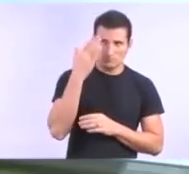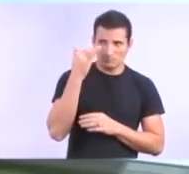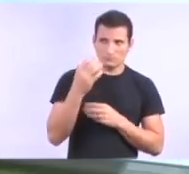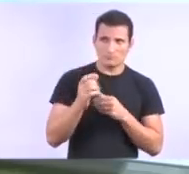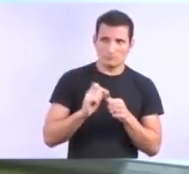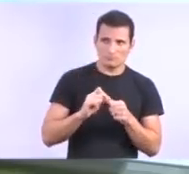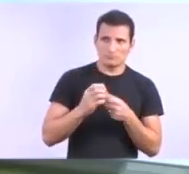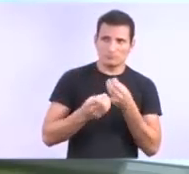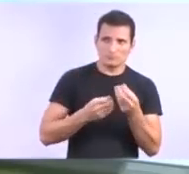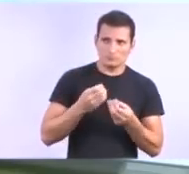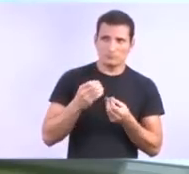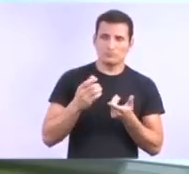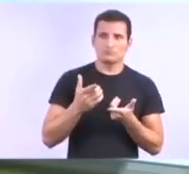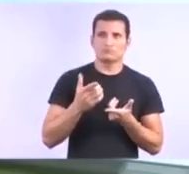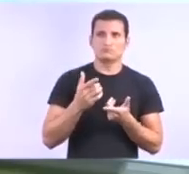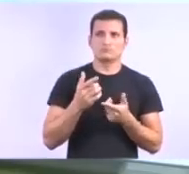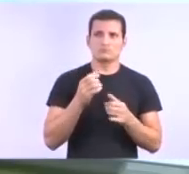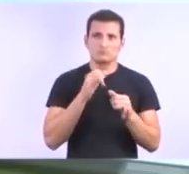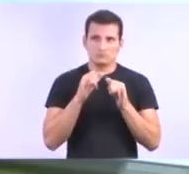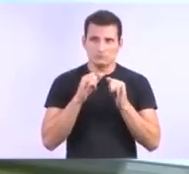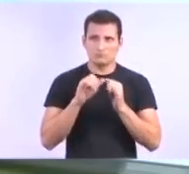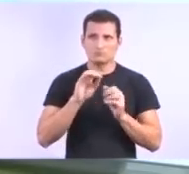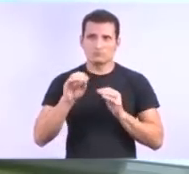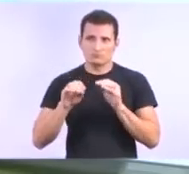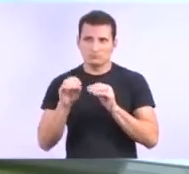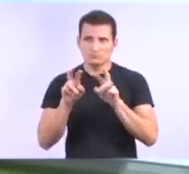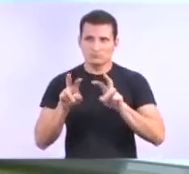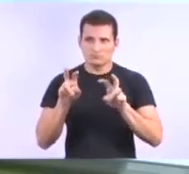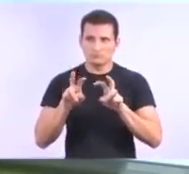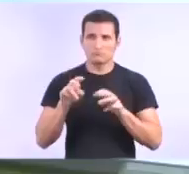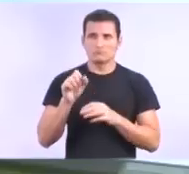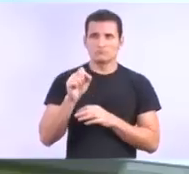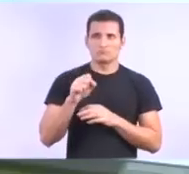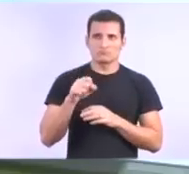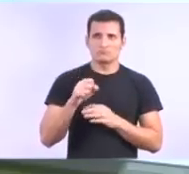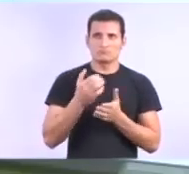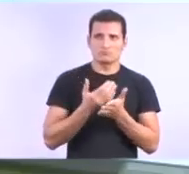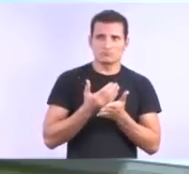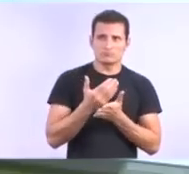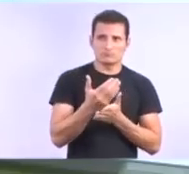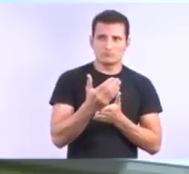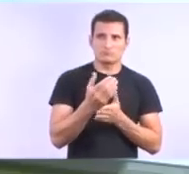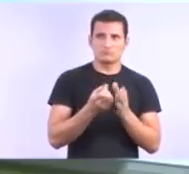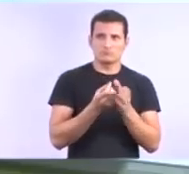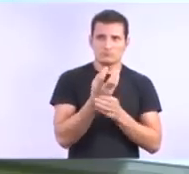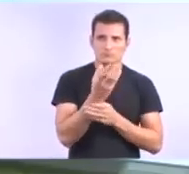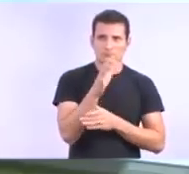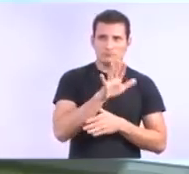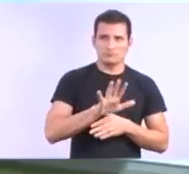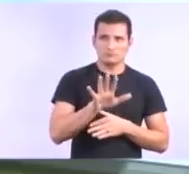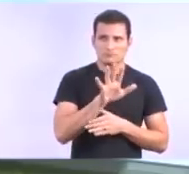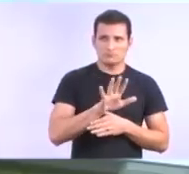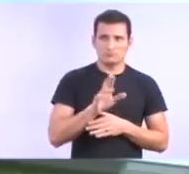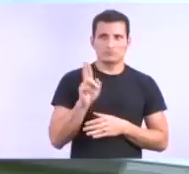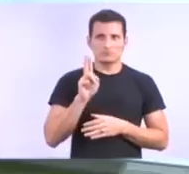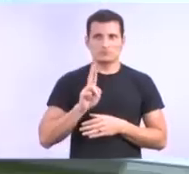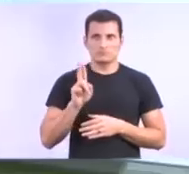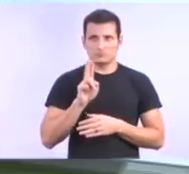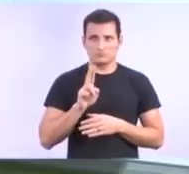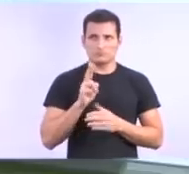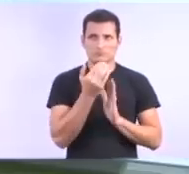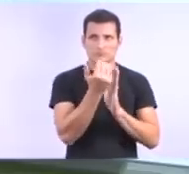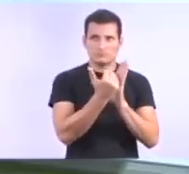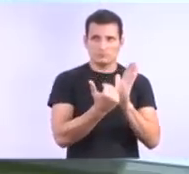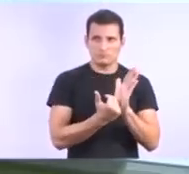de classificar e passar essas informações para o computador, aí sim eu vou começar a criar uma interface de usuário com o